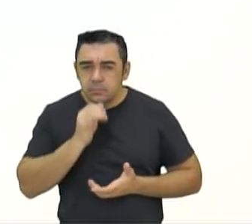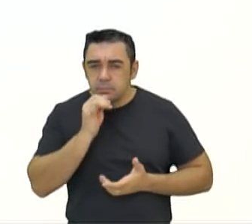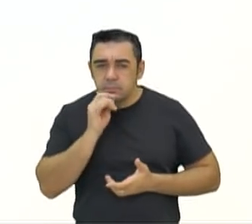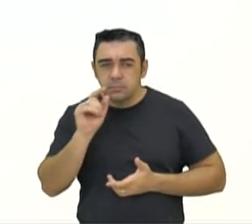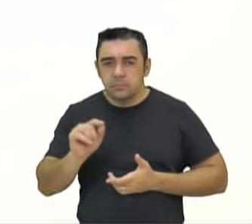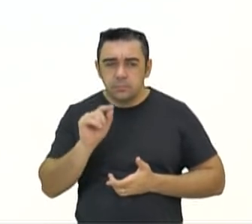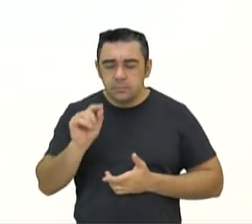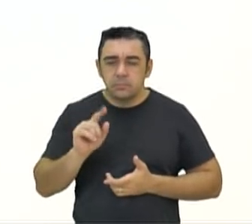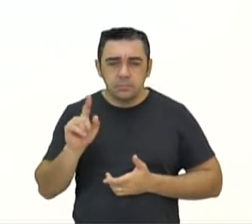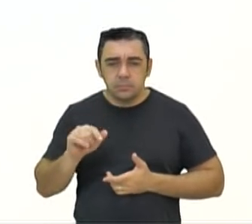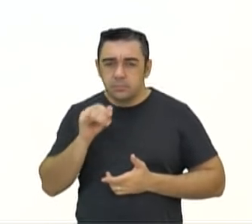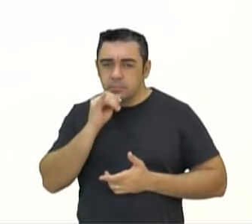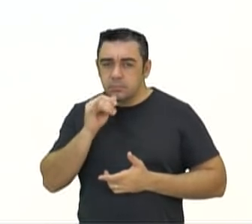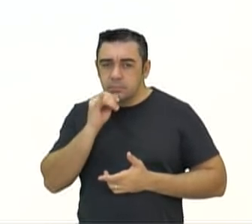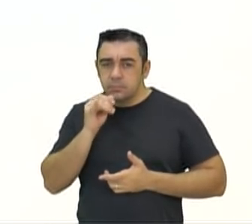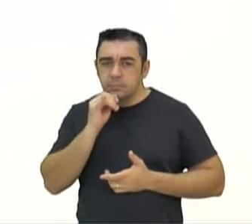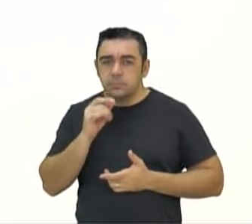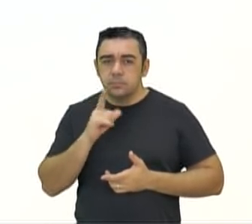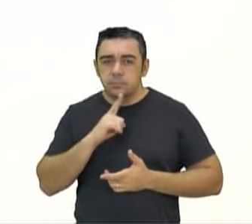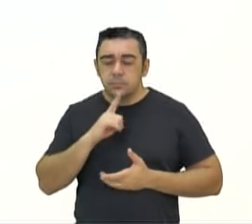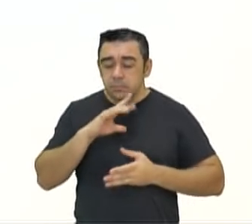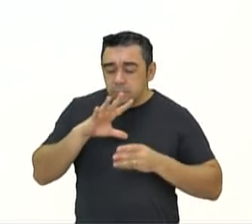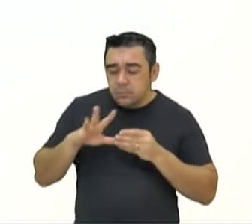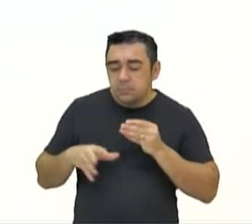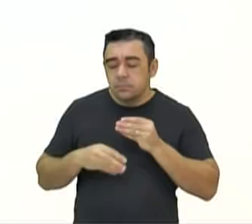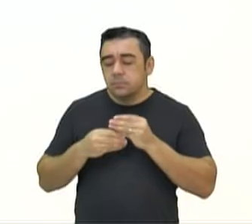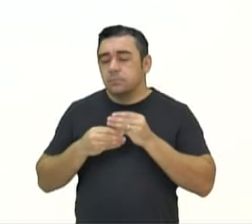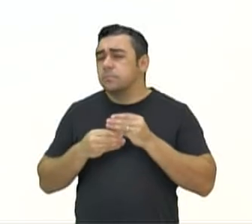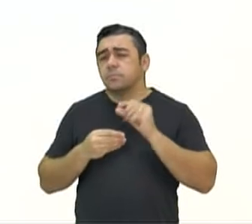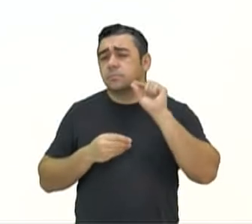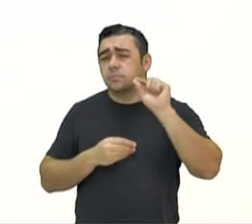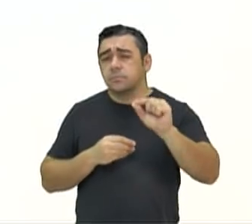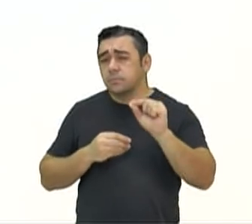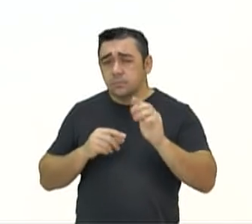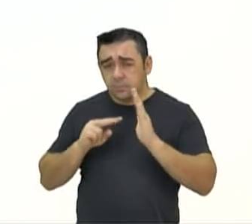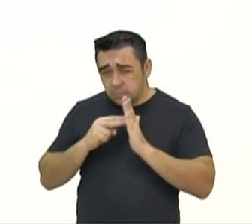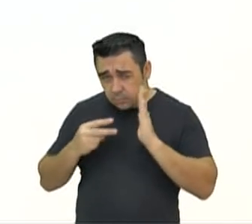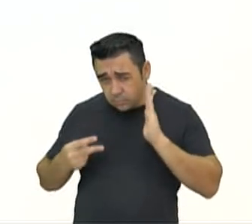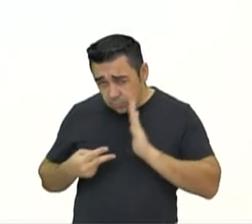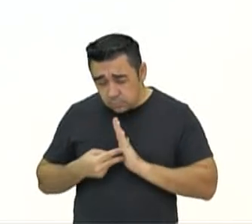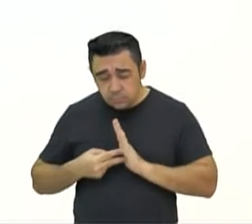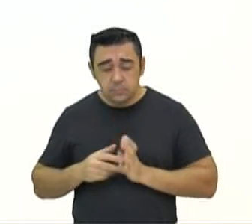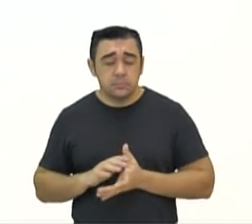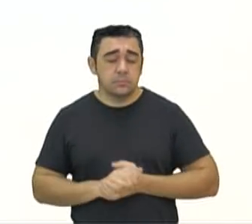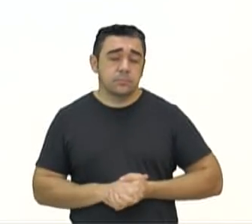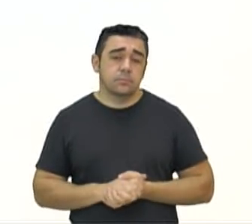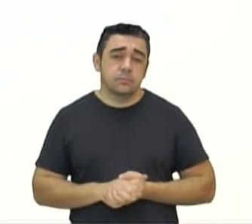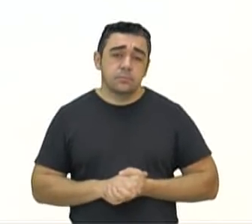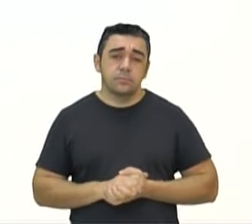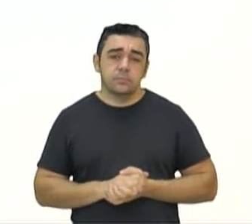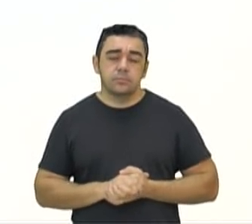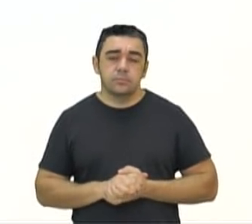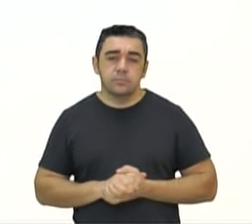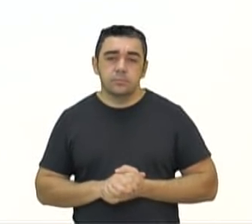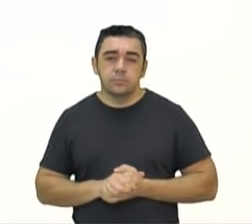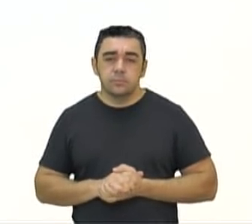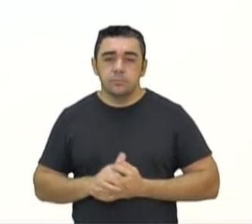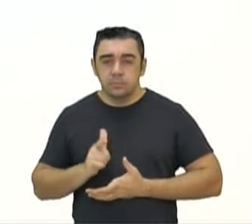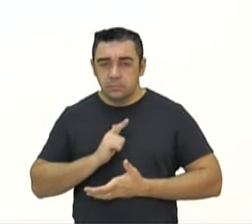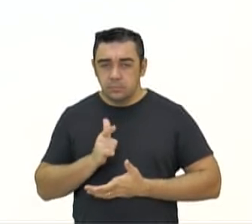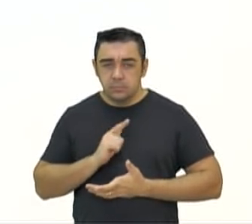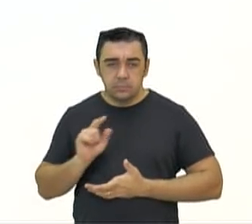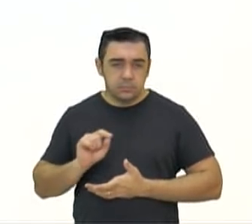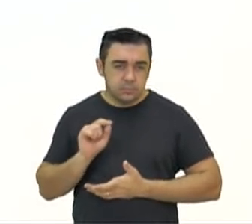dos binomiais complementares. O que isso quer dizer? Que os binômios